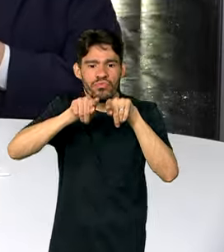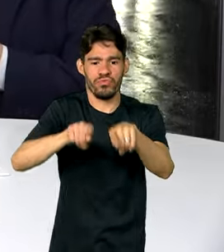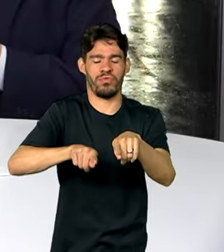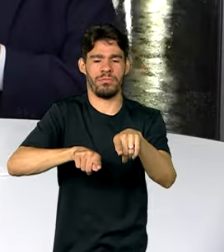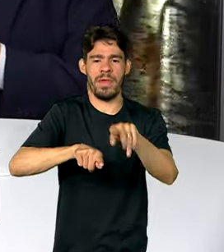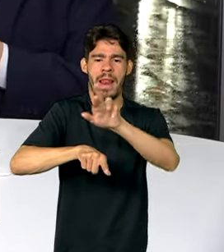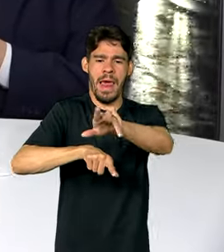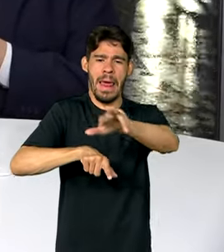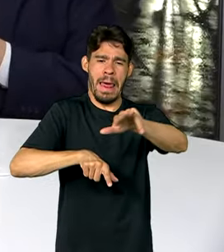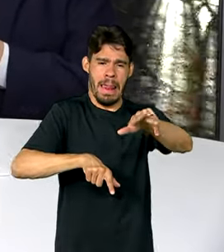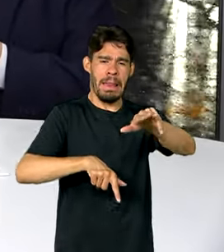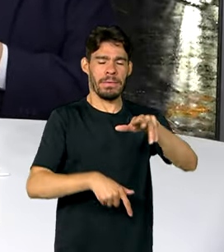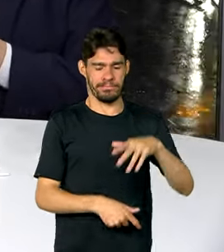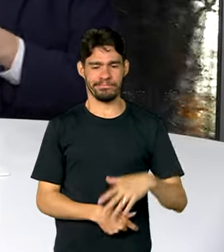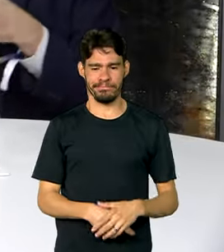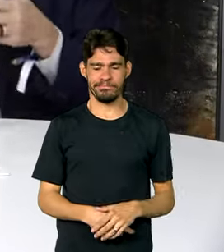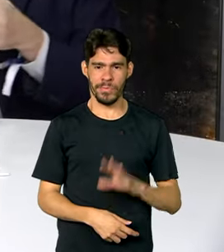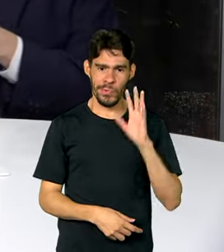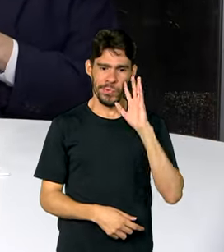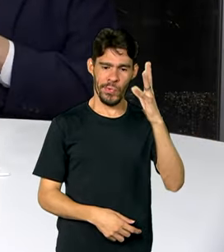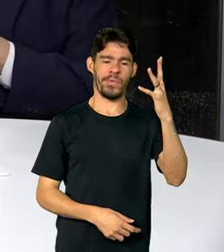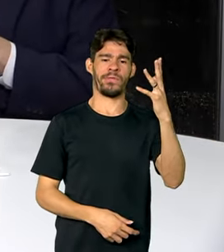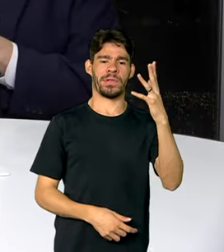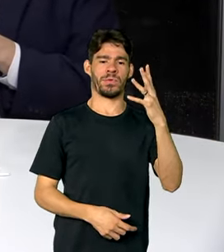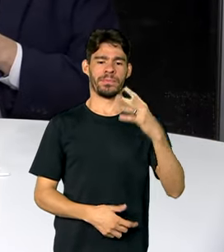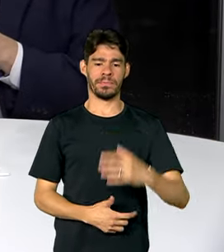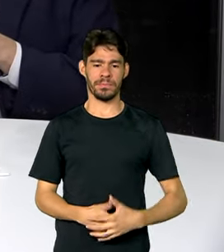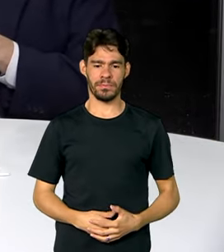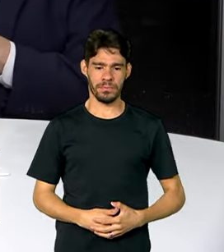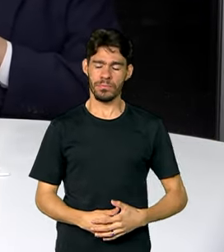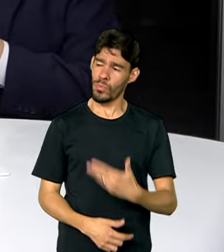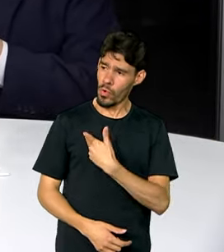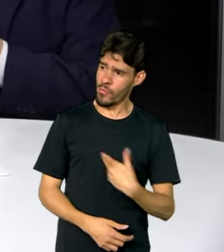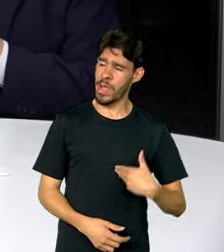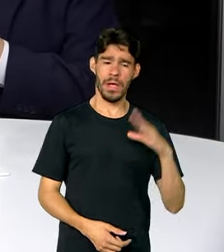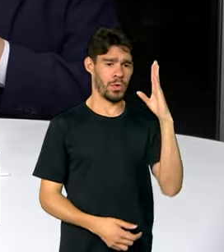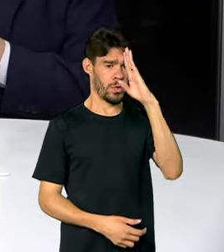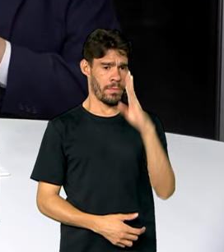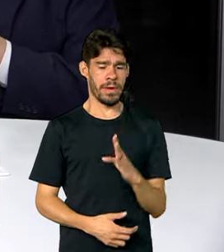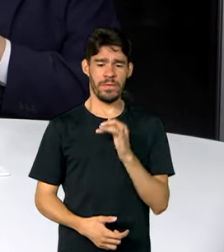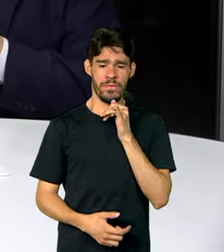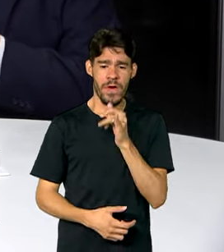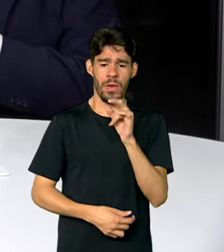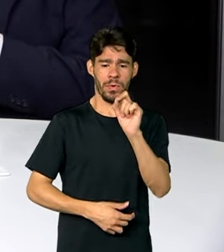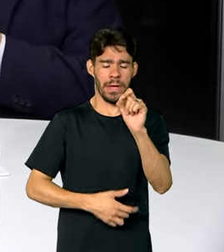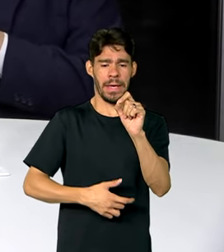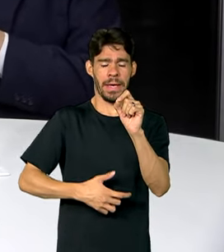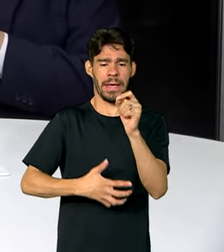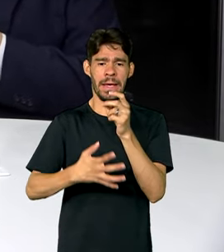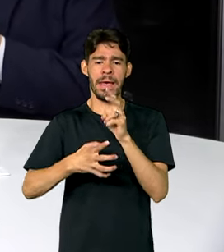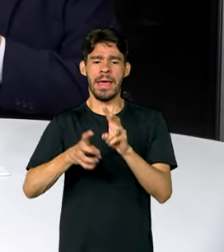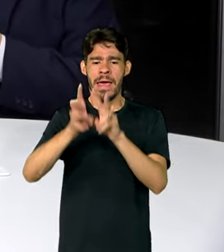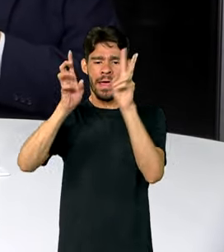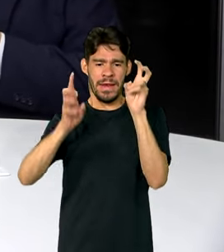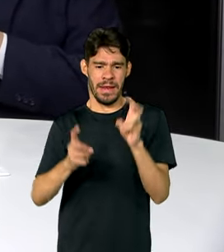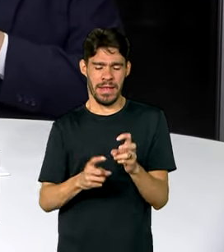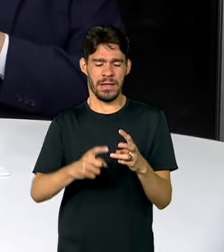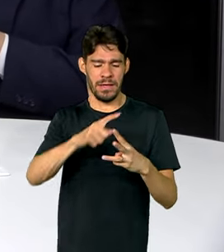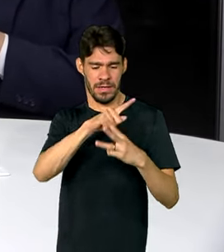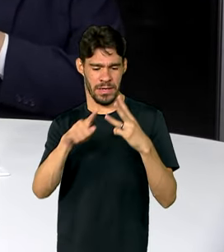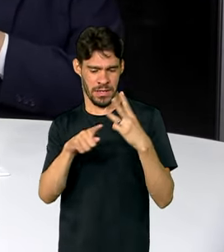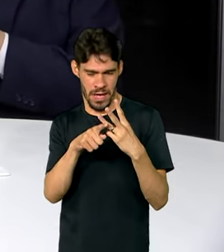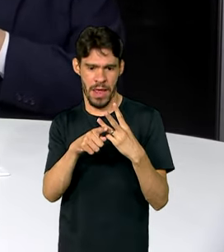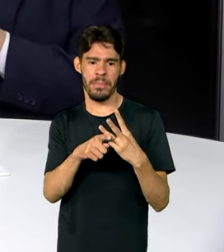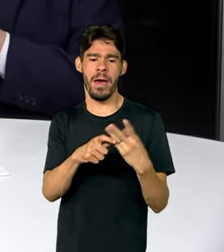nessas várias atividades simultâneas. E o governo brasileiro destacou 3 temas que vão pautar